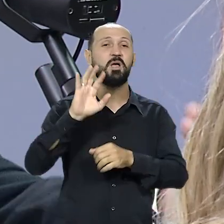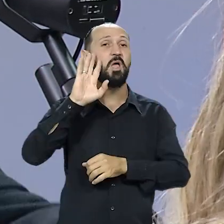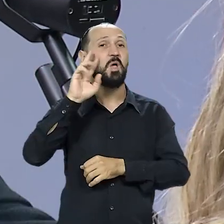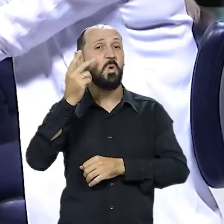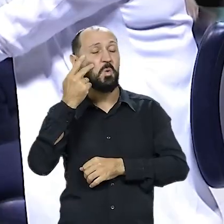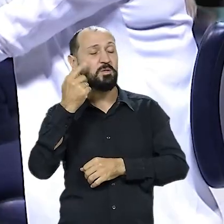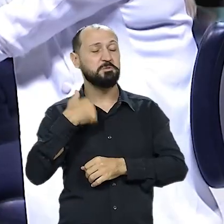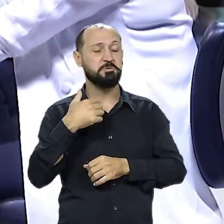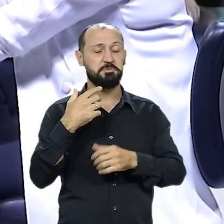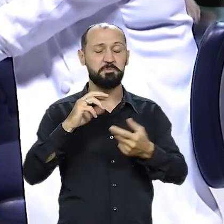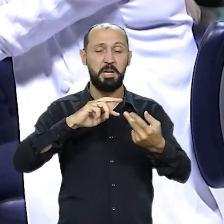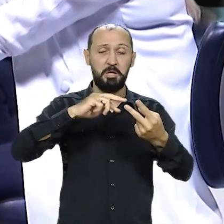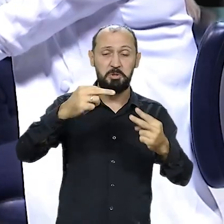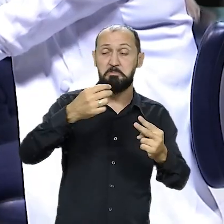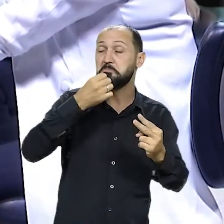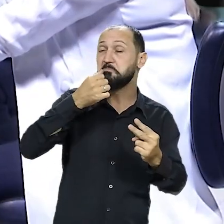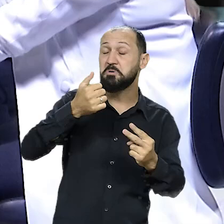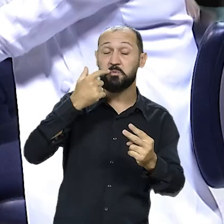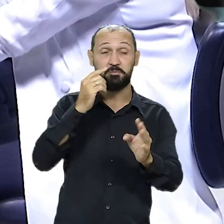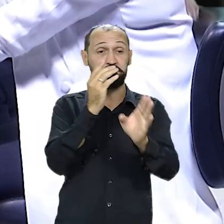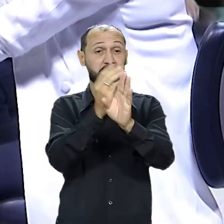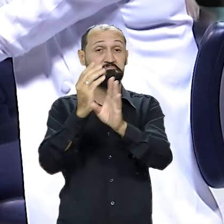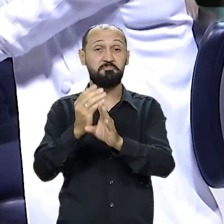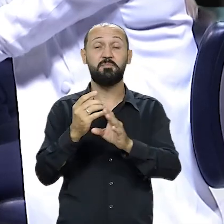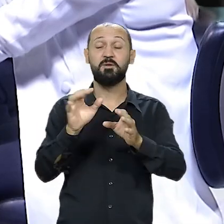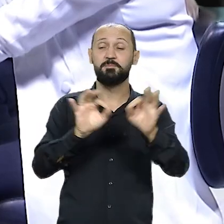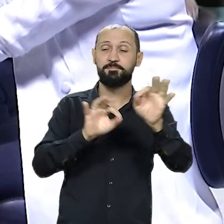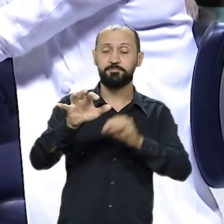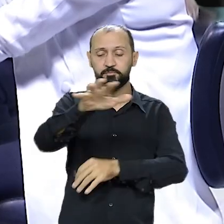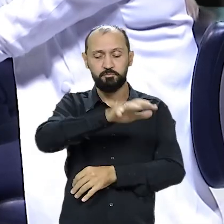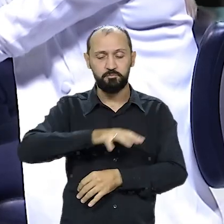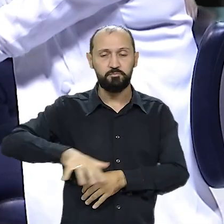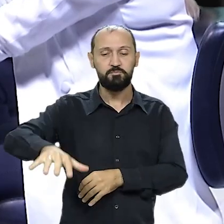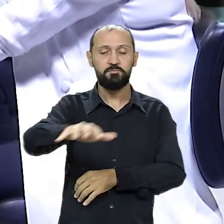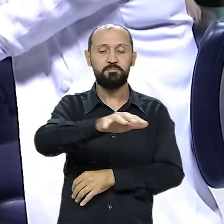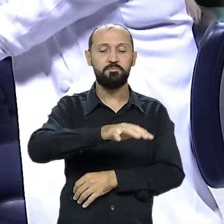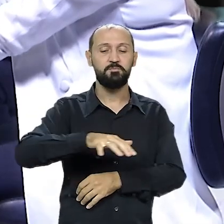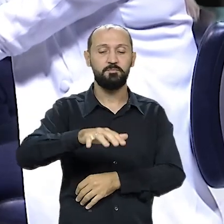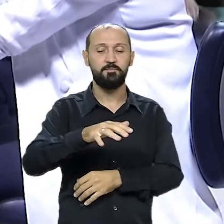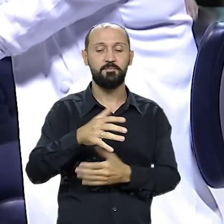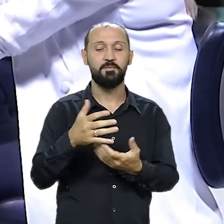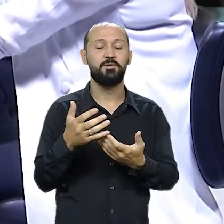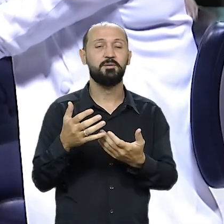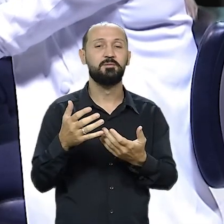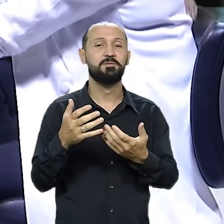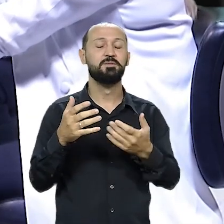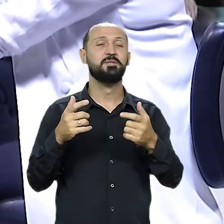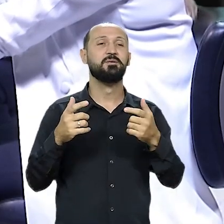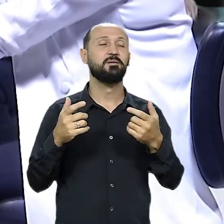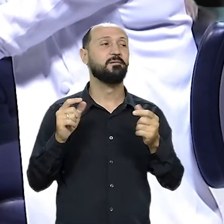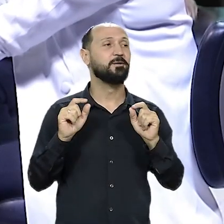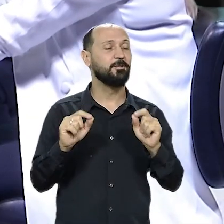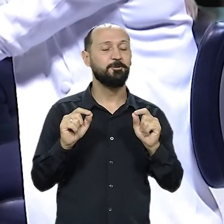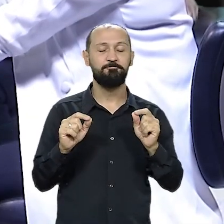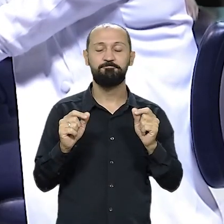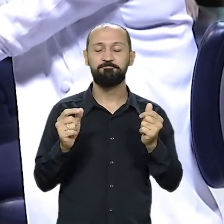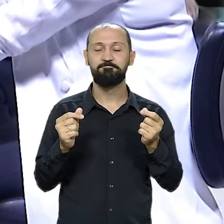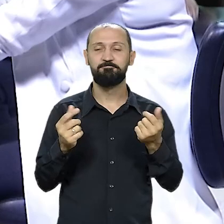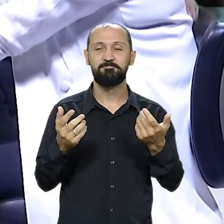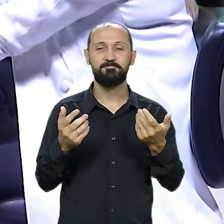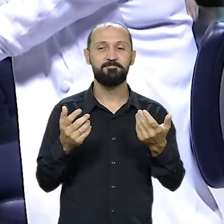ser reconhecido pela genética, e aí você cria um ambiente, né? Um